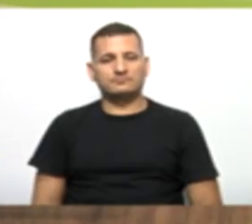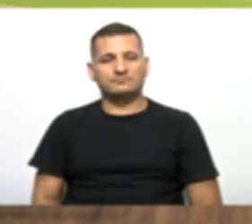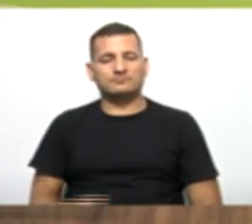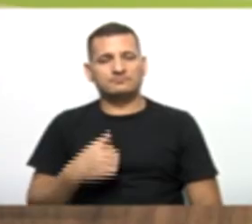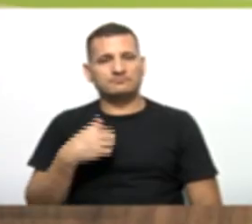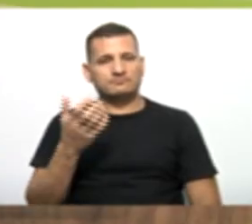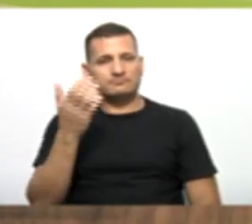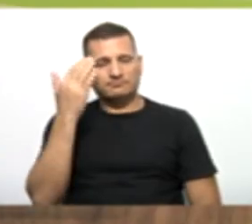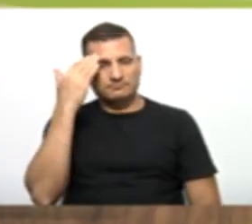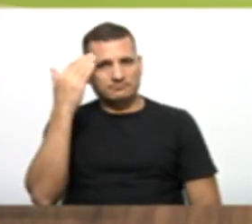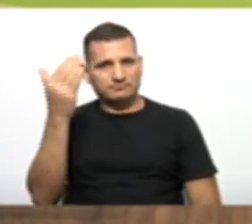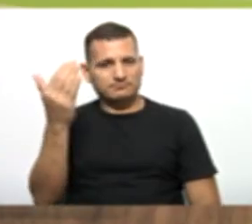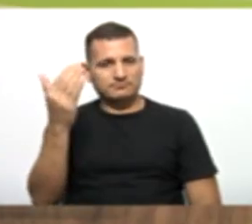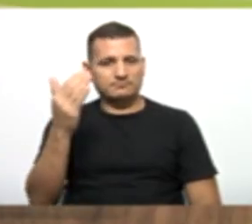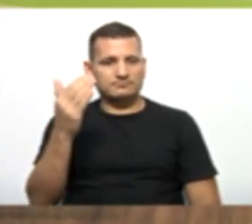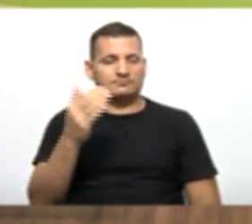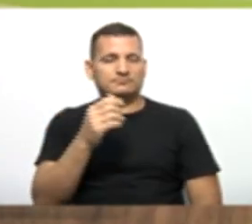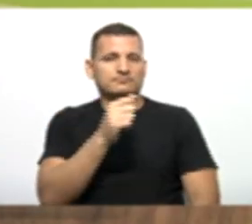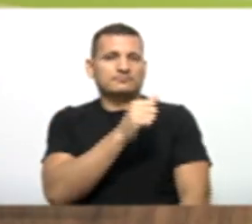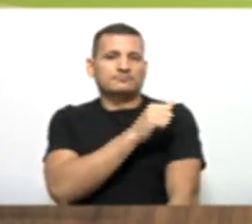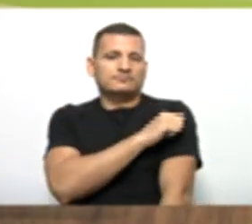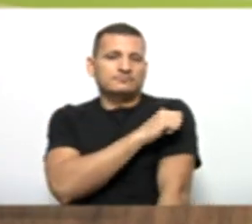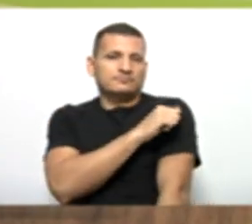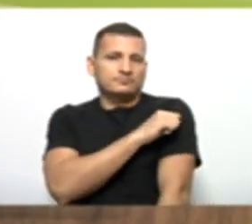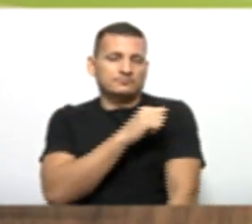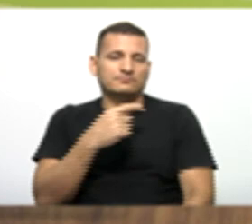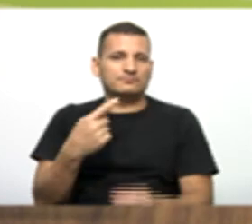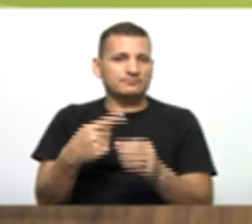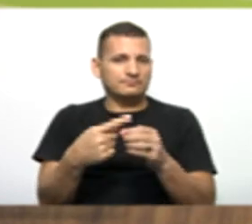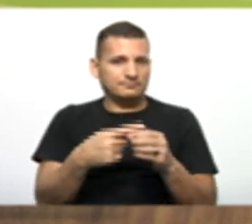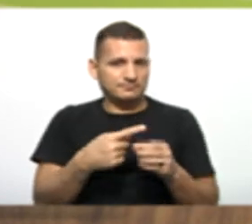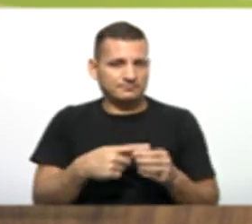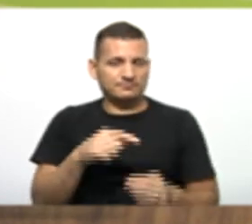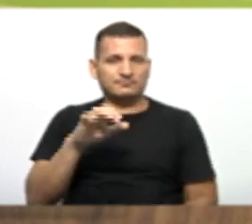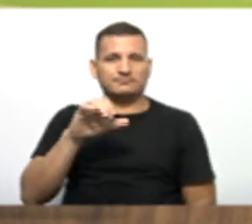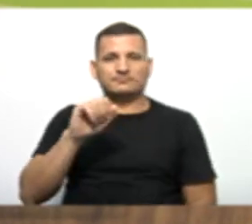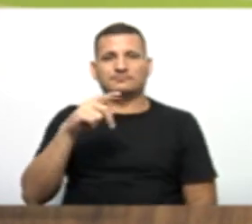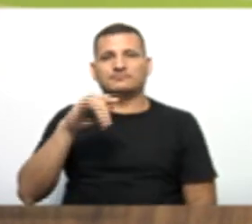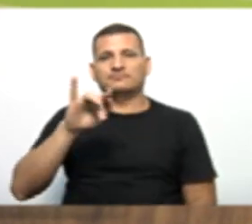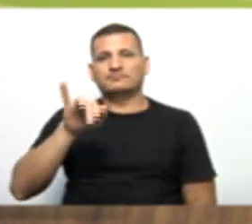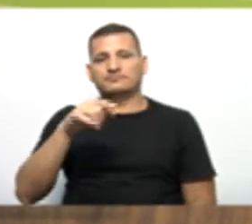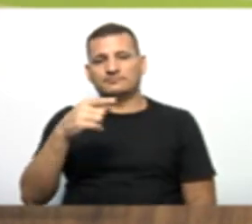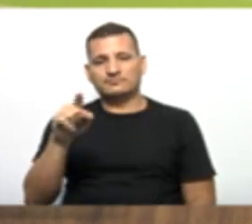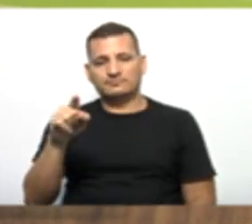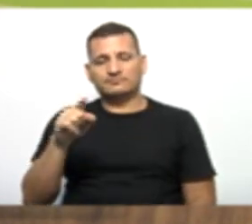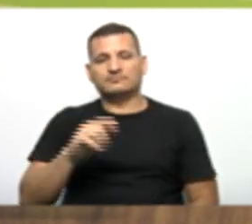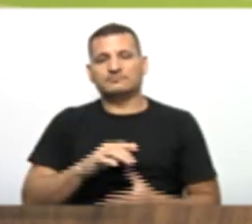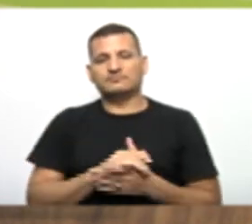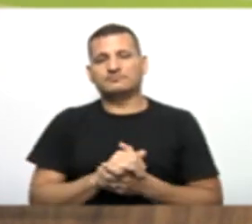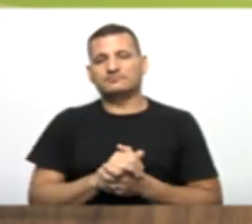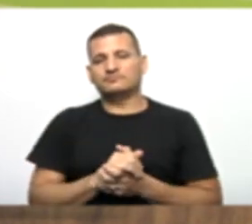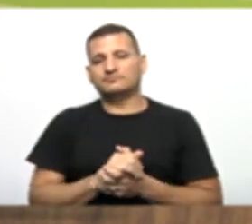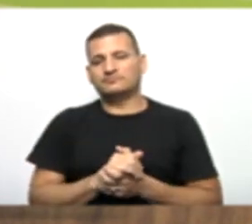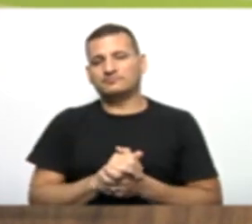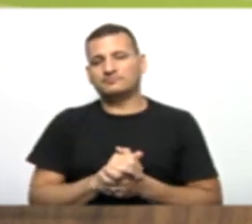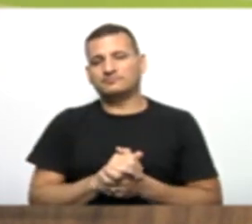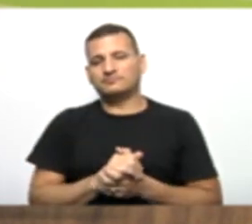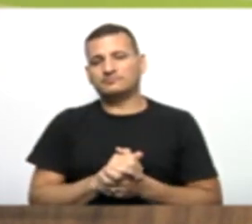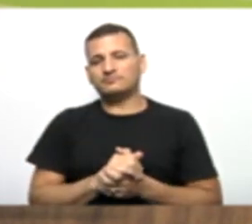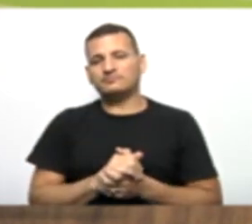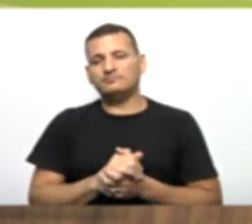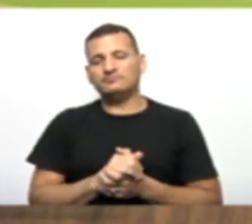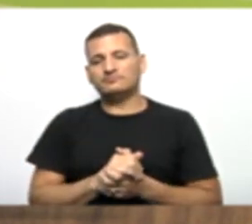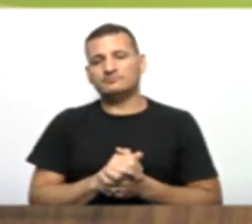agradecer aos os alunos, né, do Espigão do Oeste. A aluna Natiele mandou a resposta da